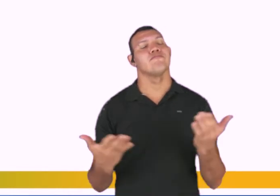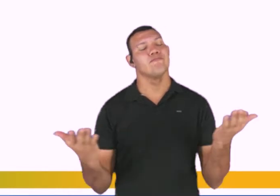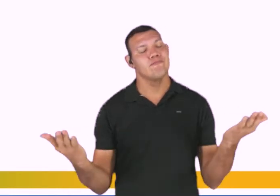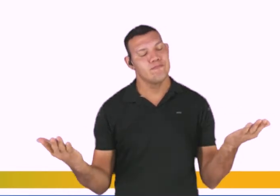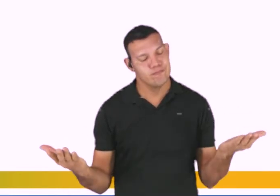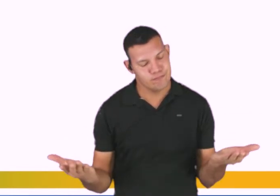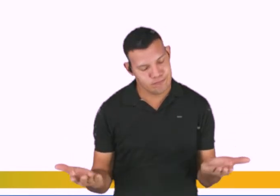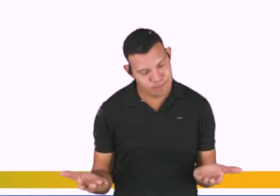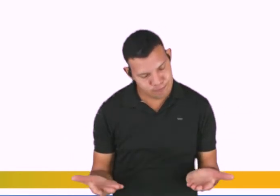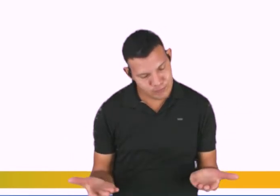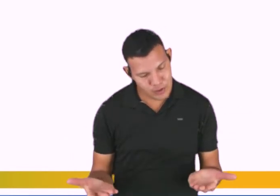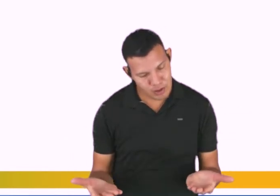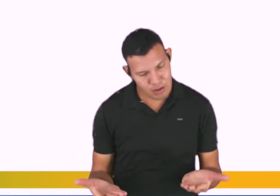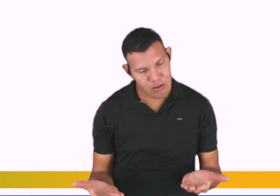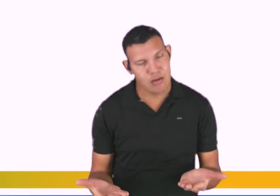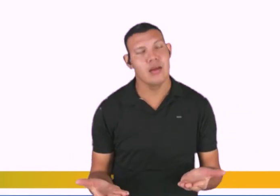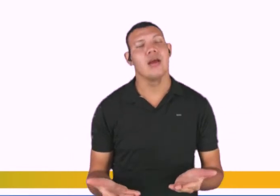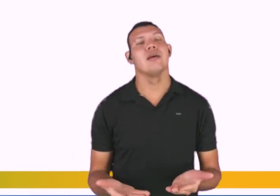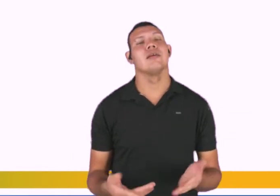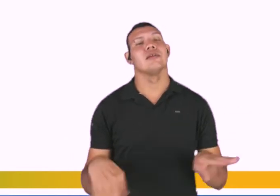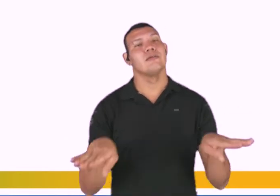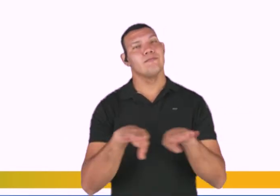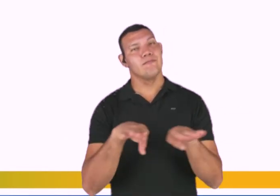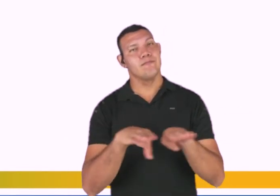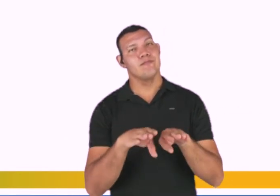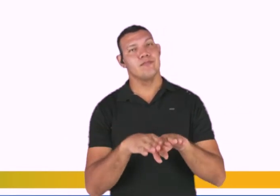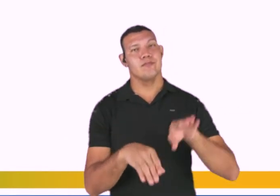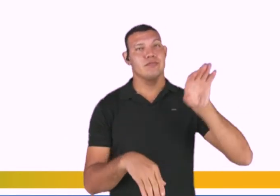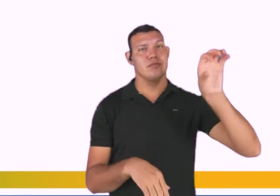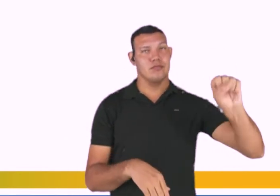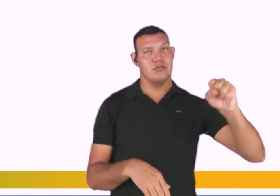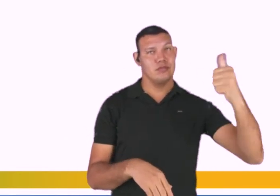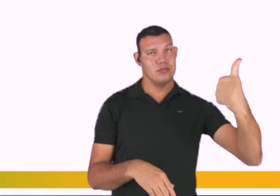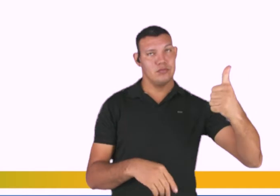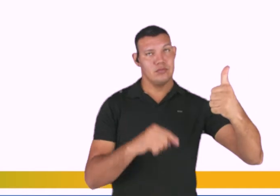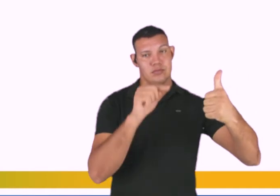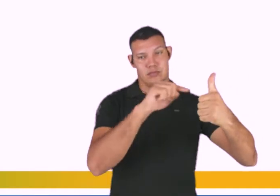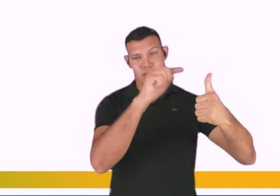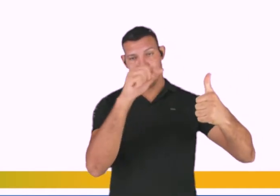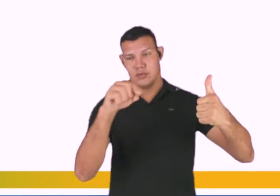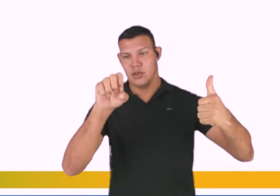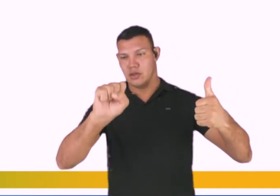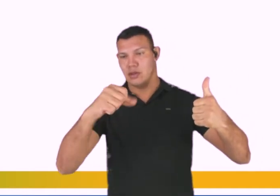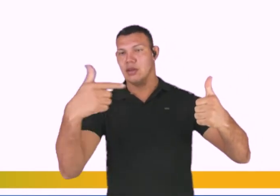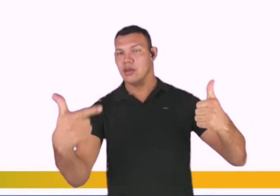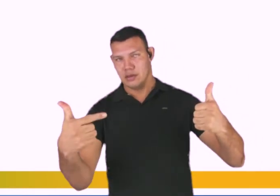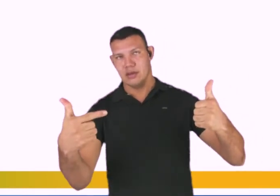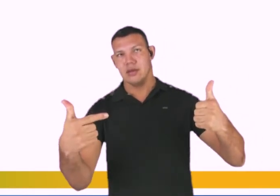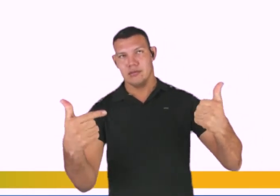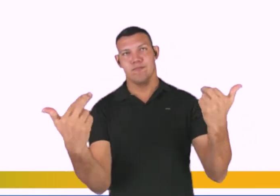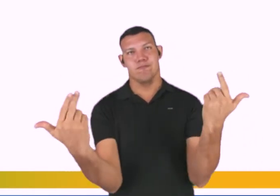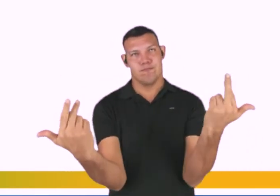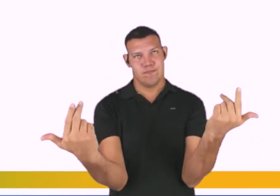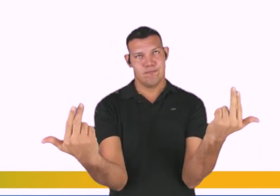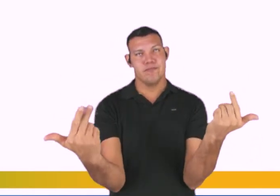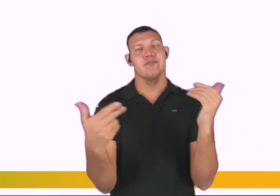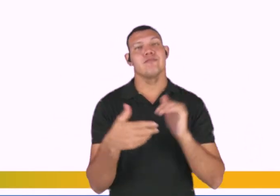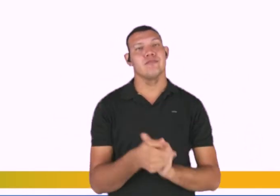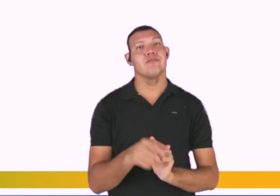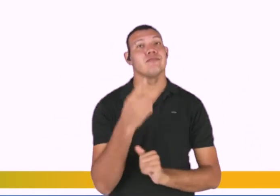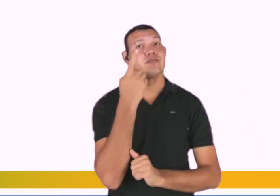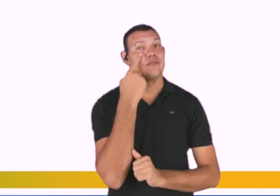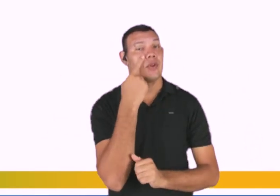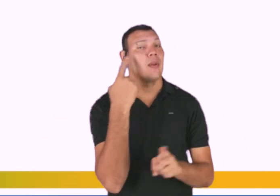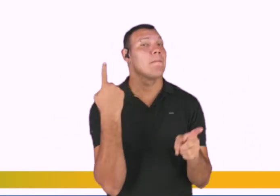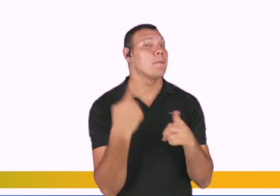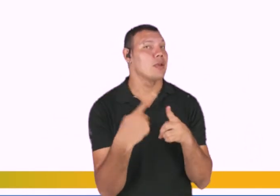também, esse sistema 1 ele é equivalente ao sistema 2. Já nós vamos ver por